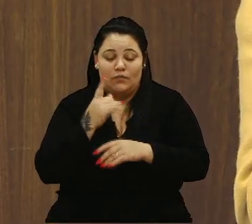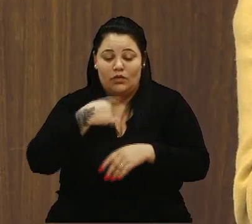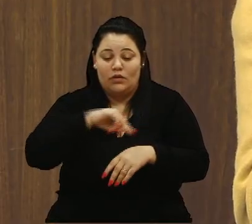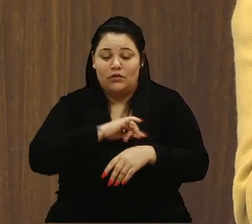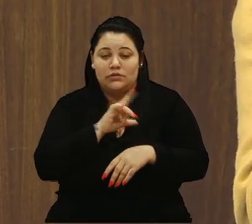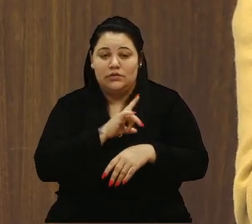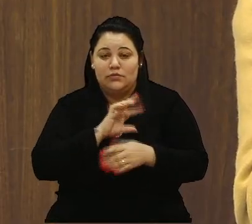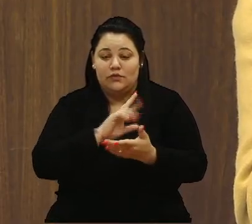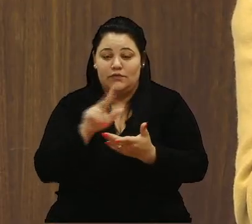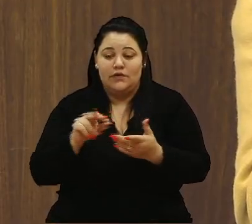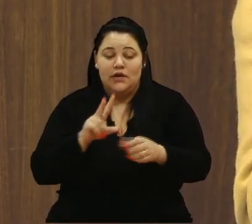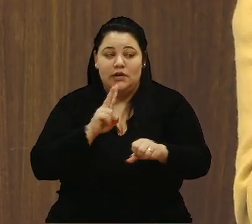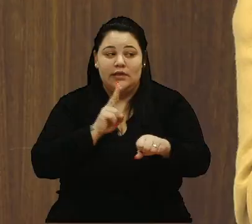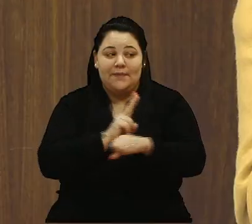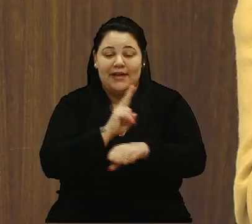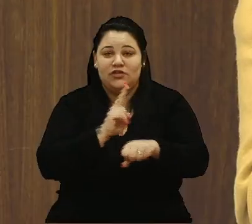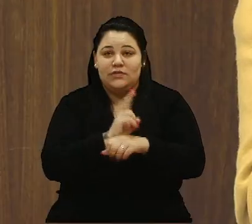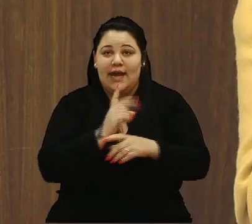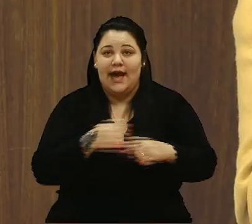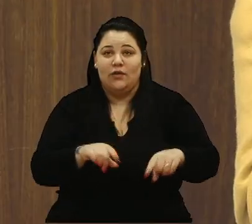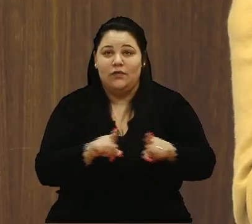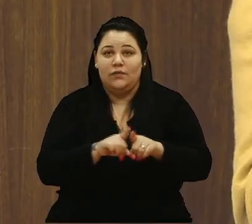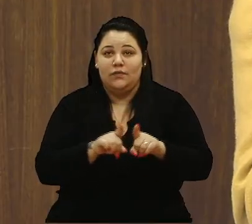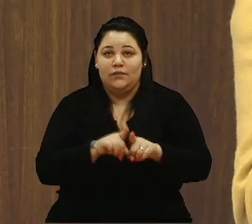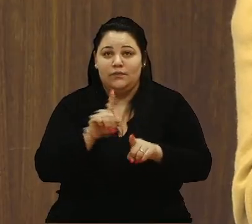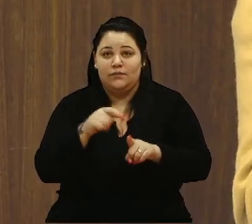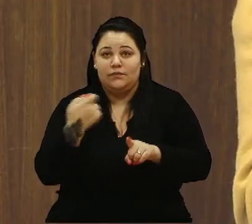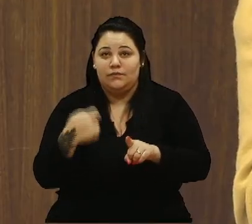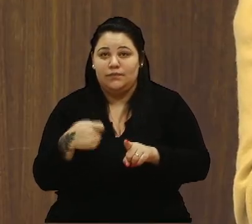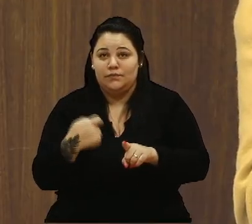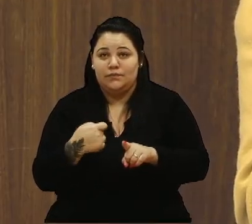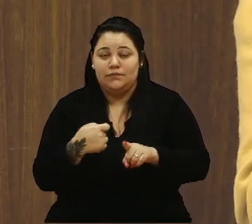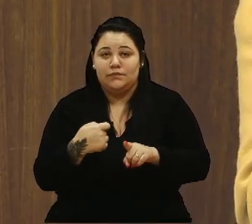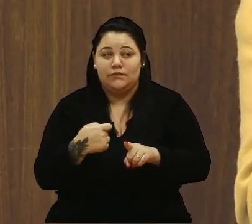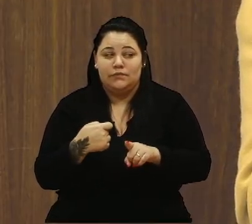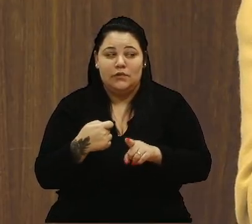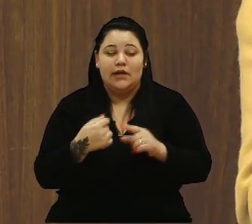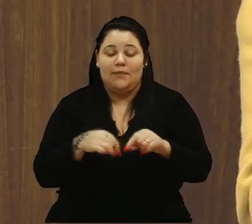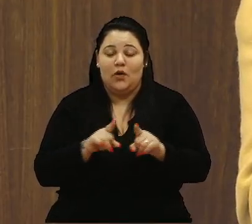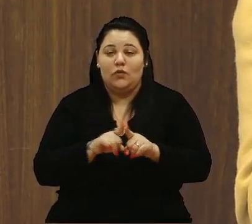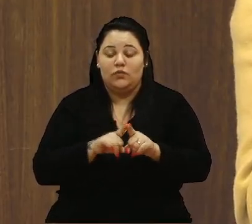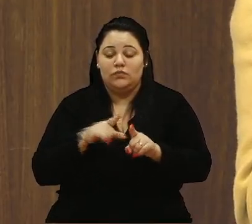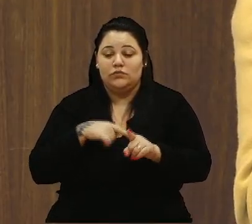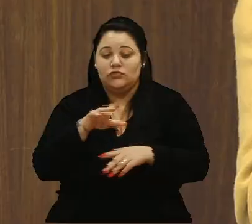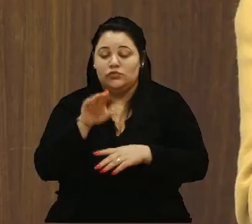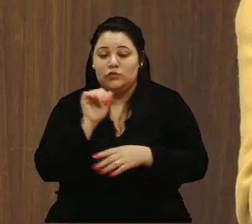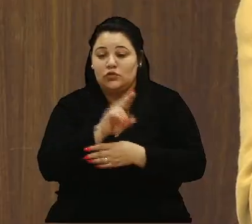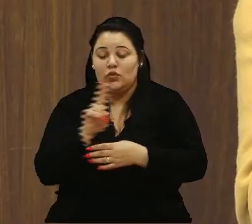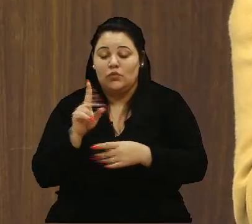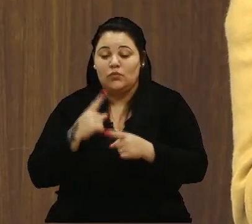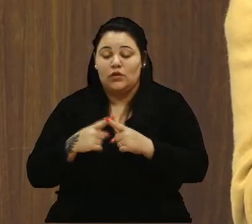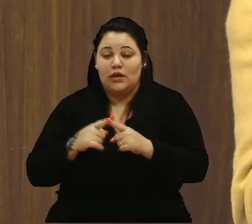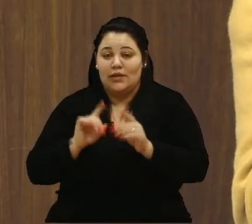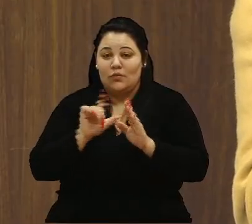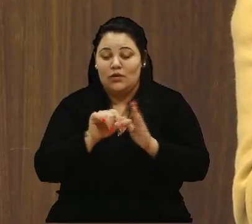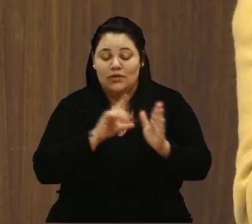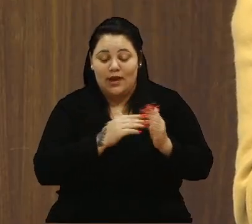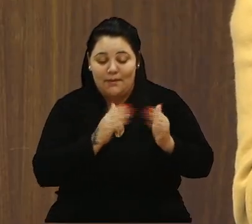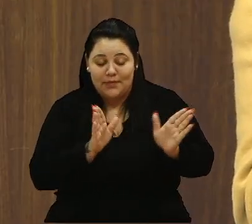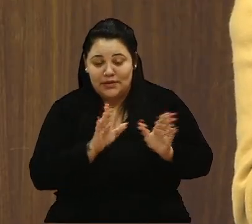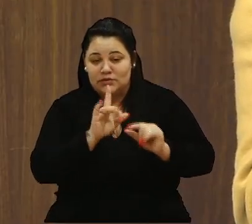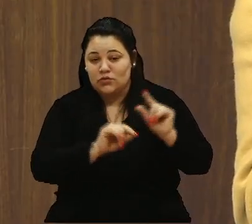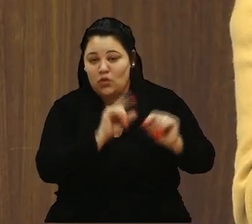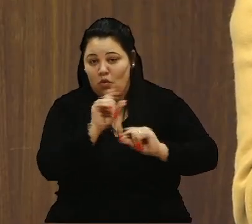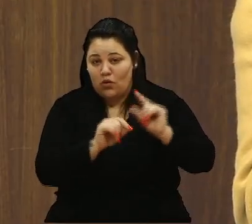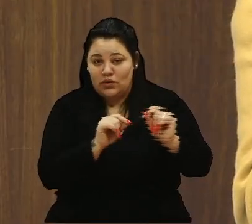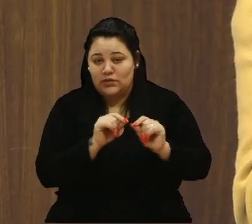várias vagas reais que precisam ser supridas e precisam ser nomeadas, porque depois, até abrir seleção, até isso,